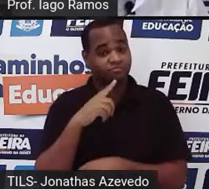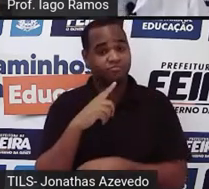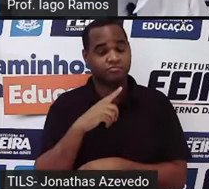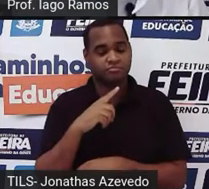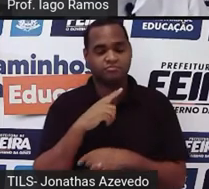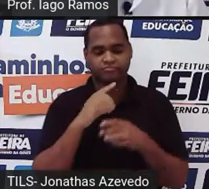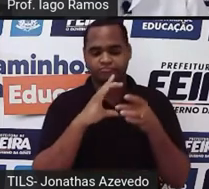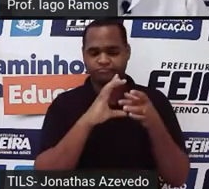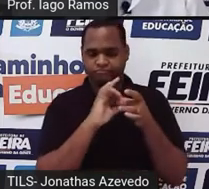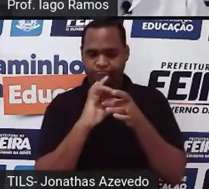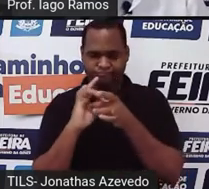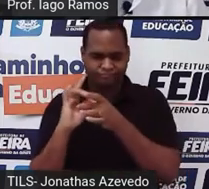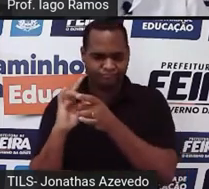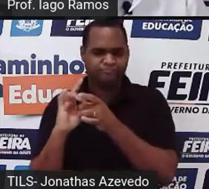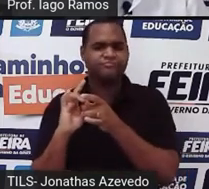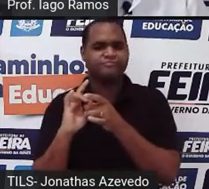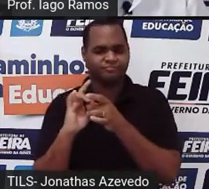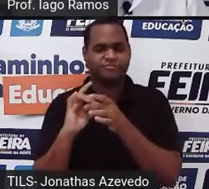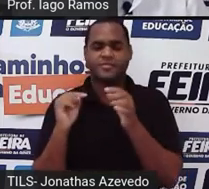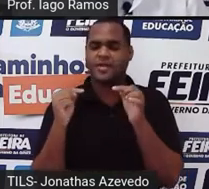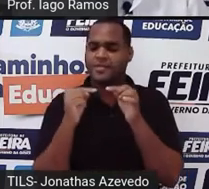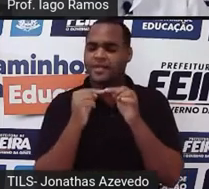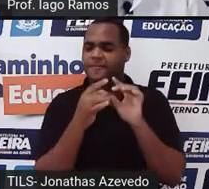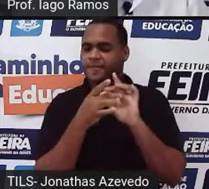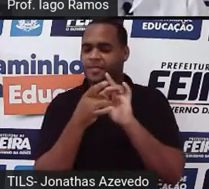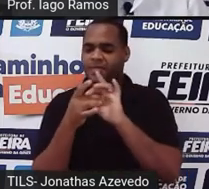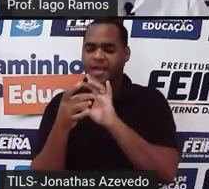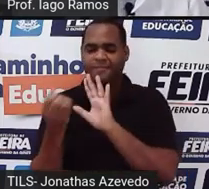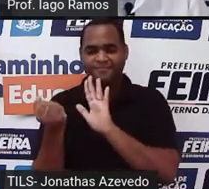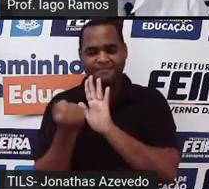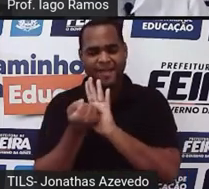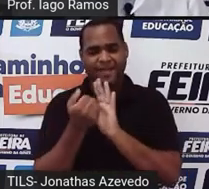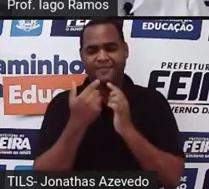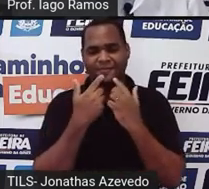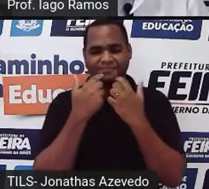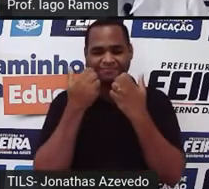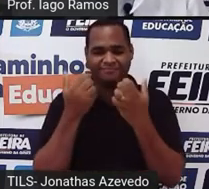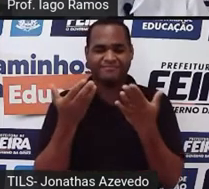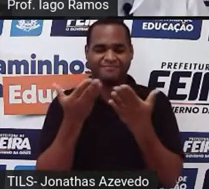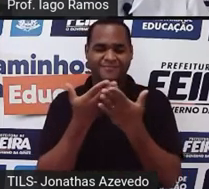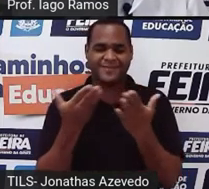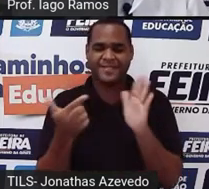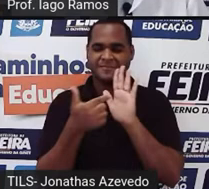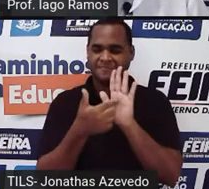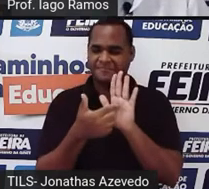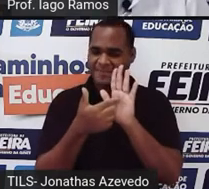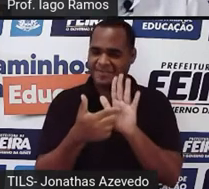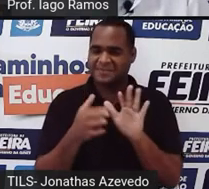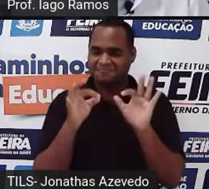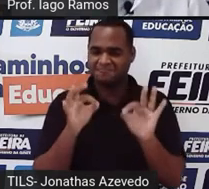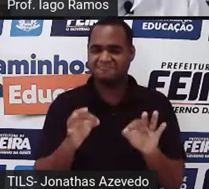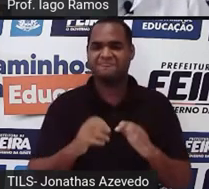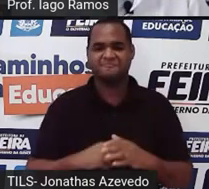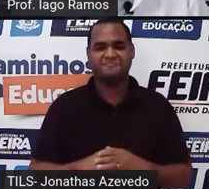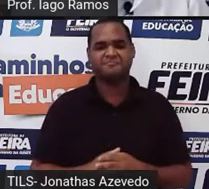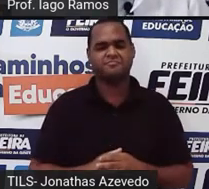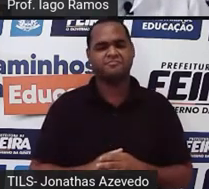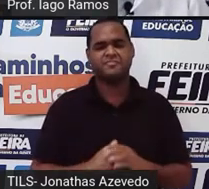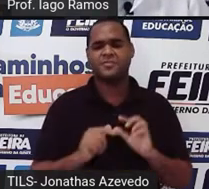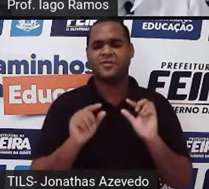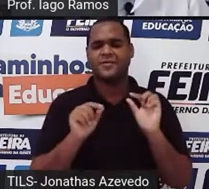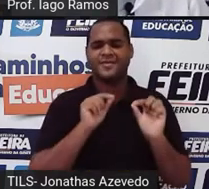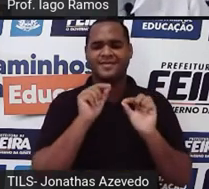uma relação com aquela logomarca que eu acabei de mostrar, né? O que é que tem a